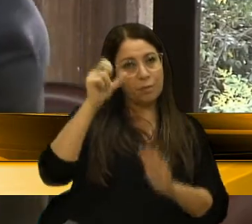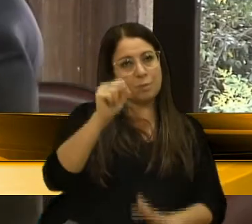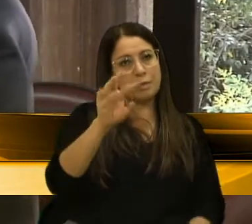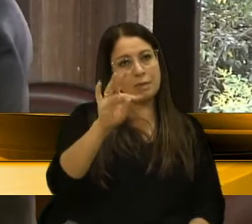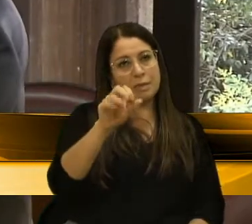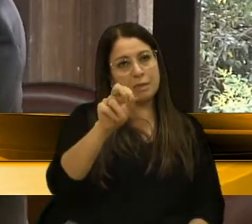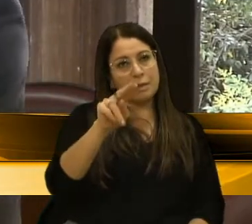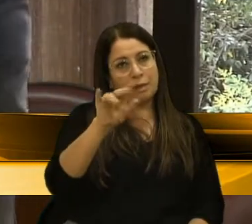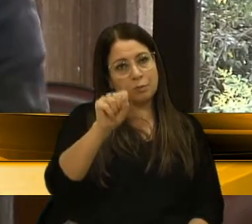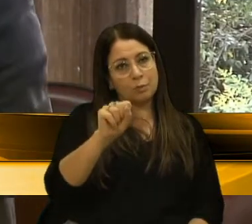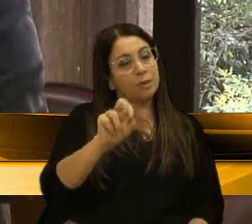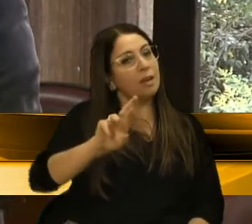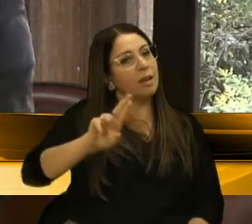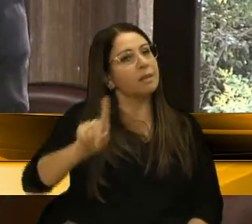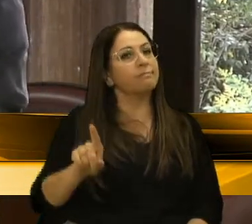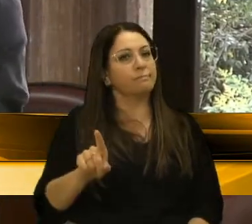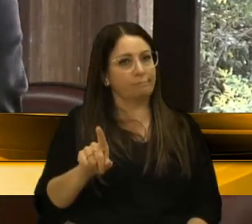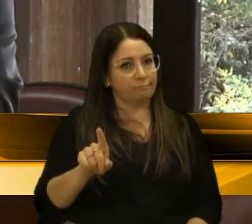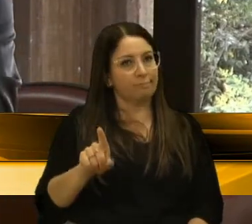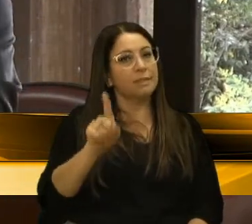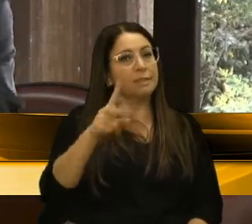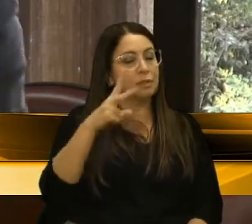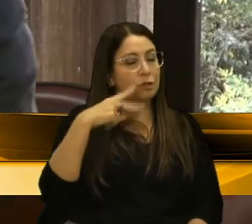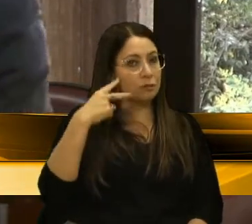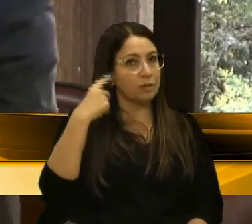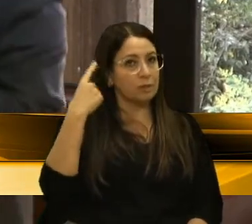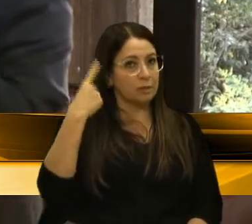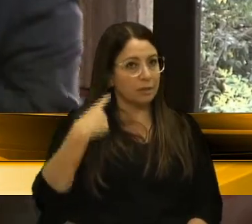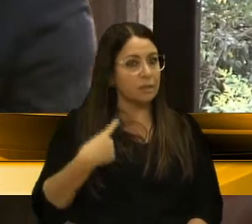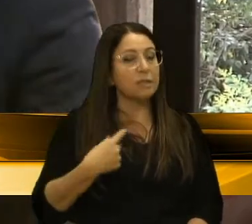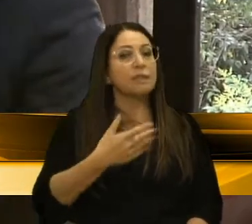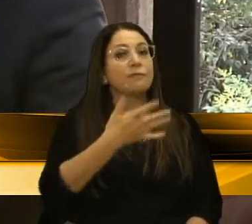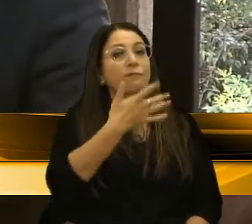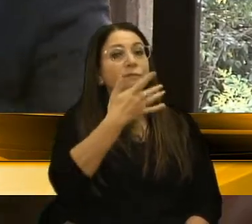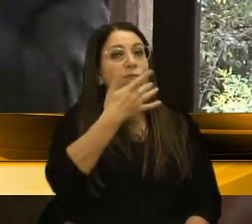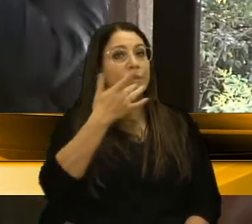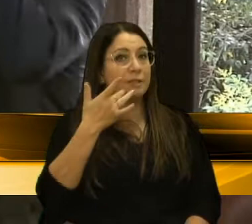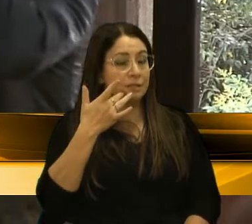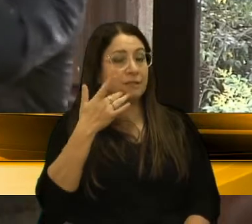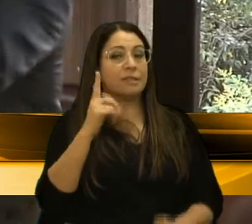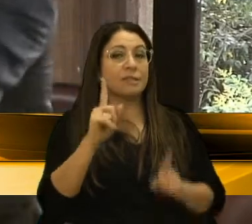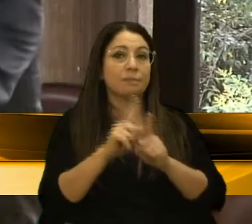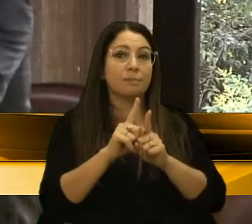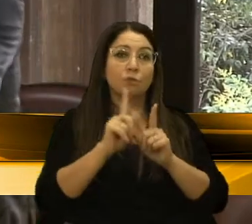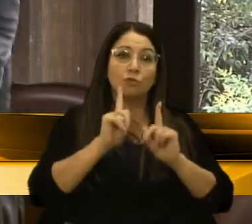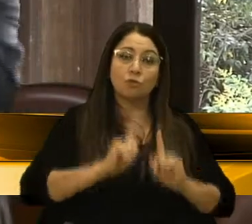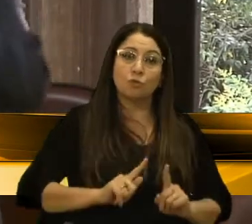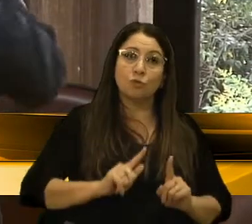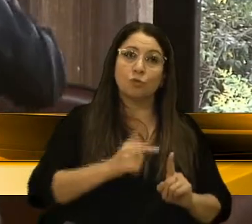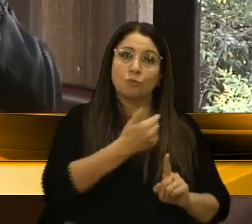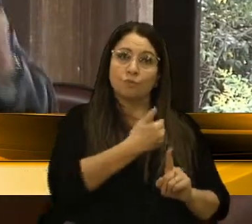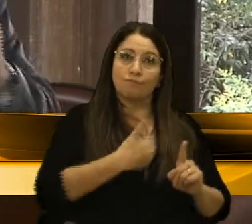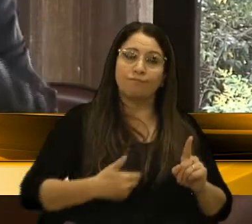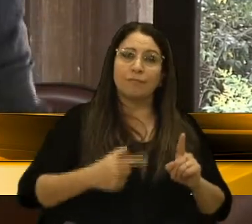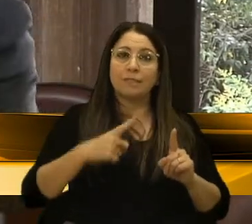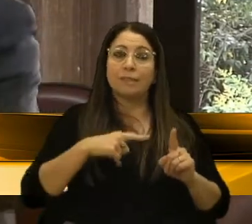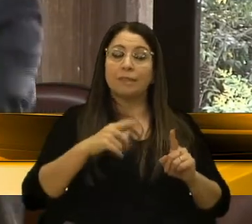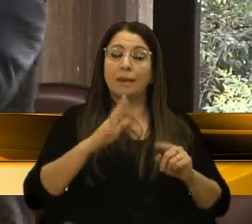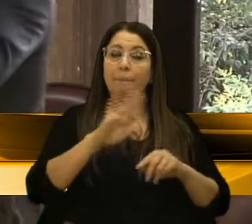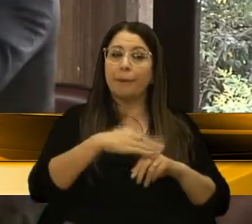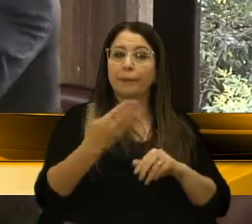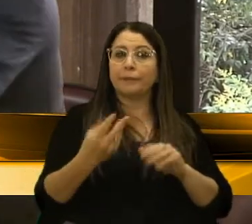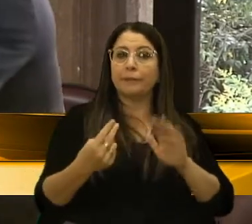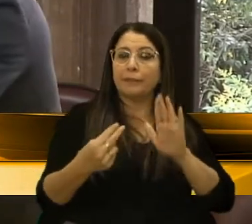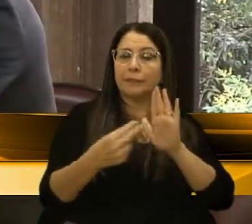diferenciado. E isso, vereadora Denise, facilita, inclusive, com que o gestor público tenha maior atenção